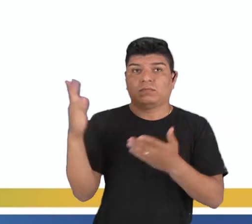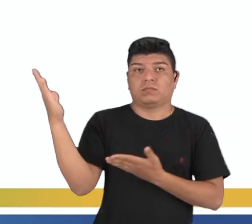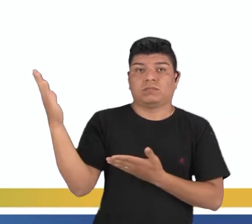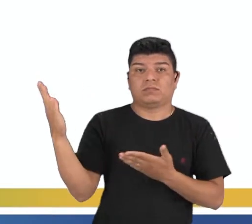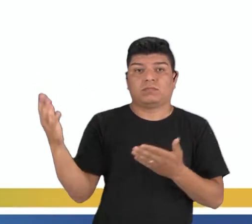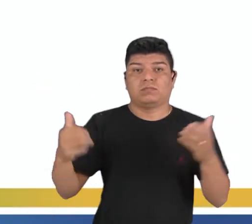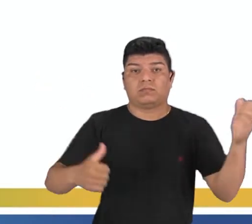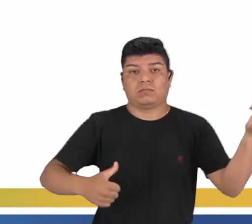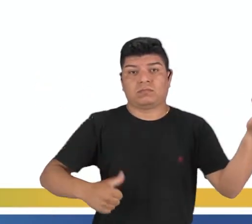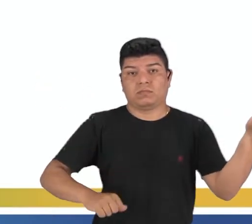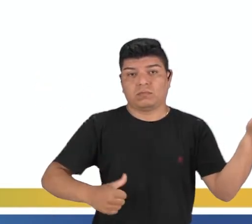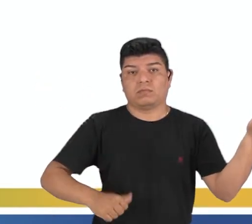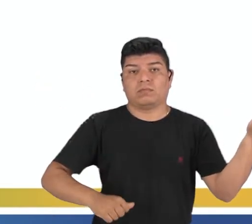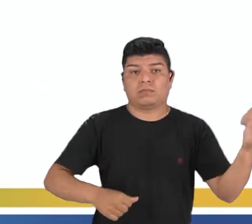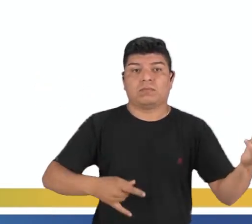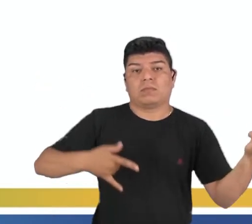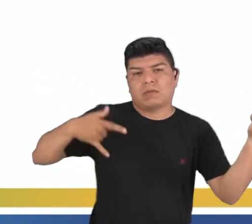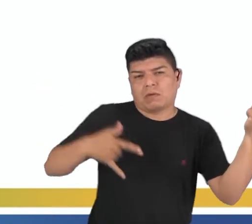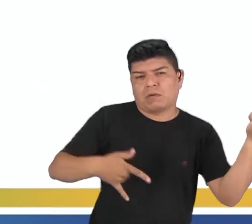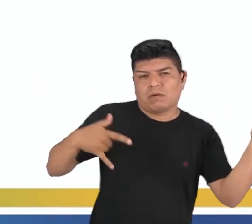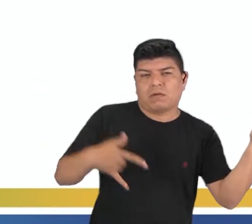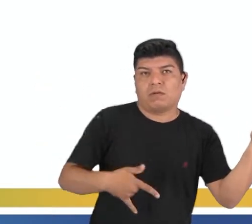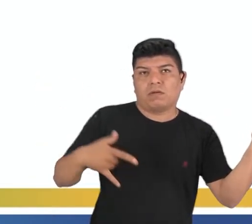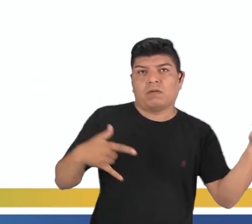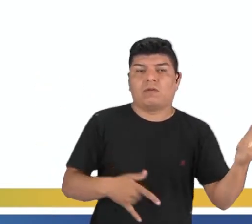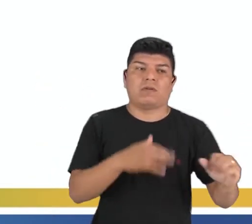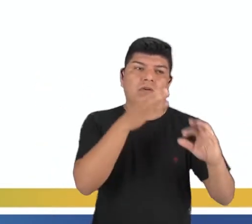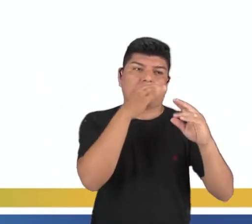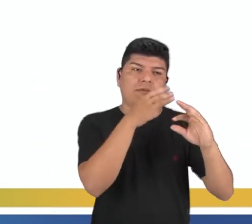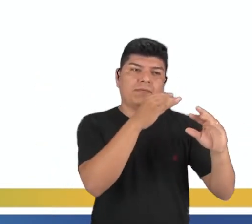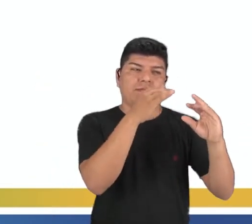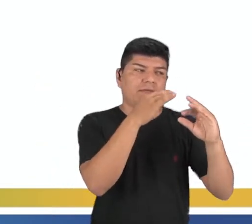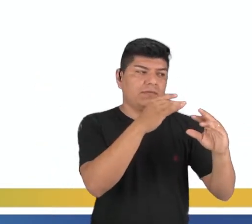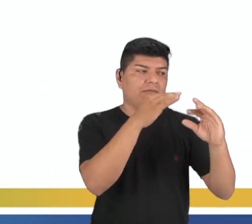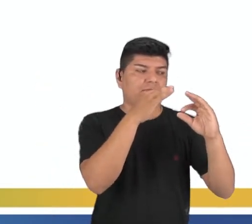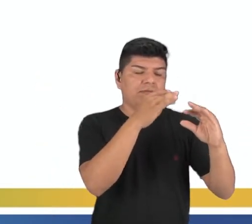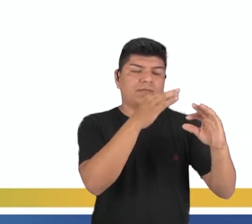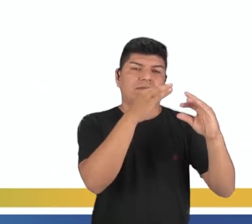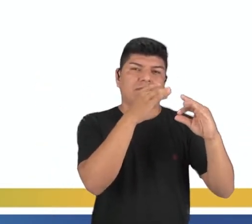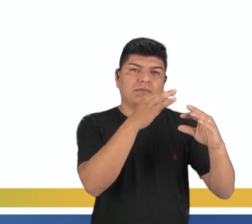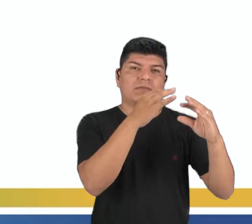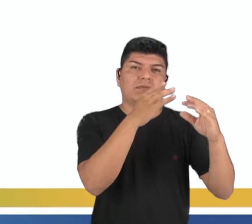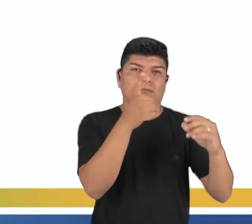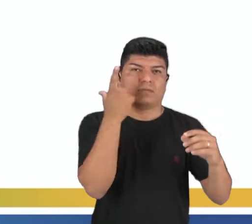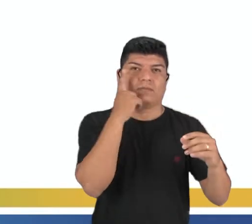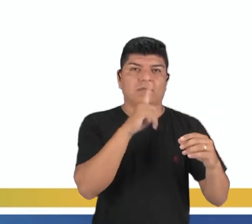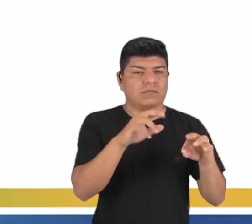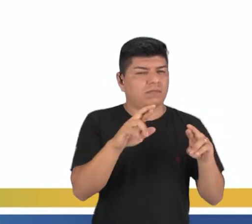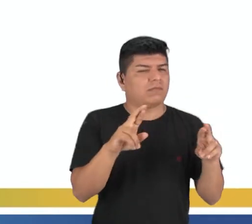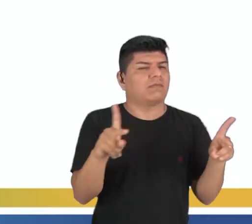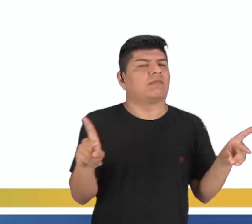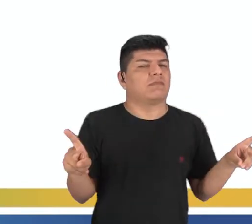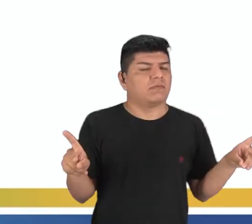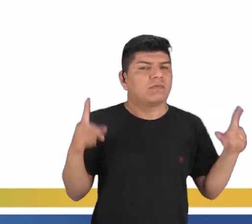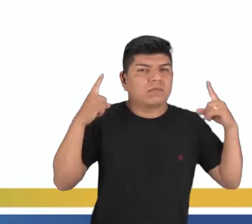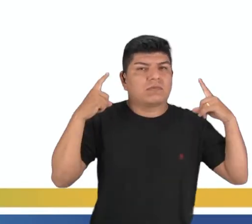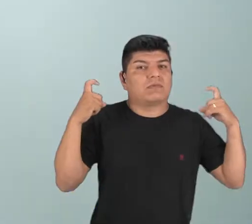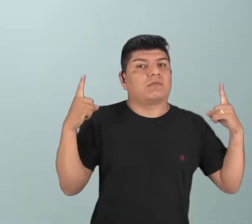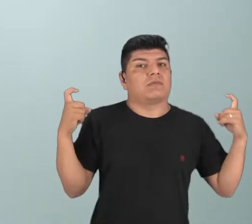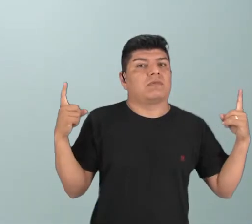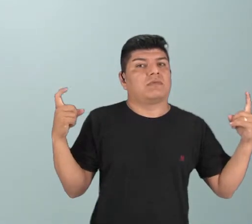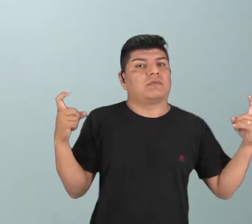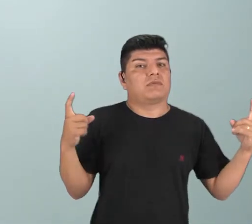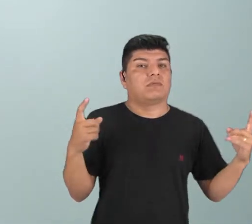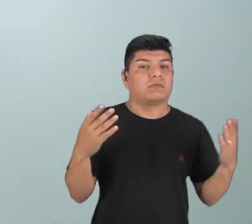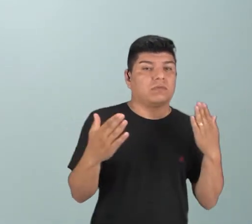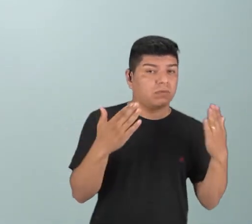violão, uma guitarra e uma flauta, certo? Então, você consegue distinguir o som de um